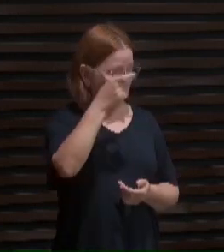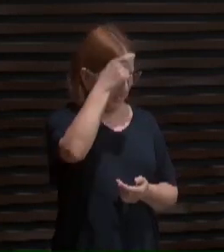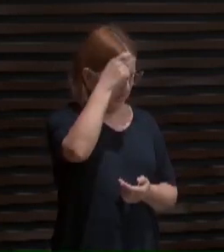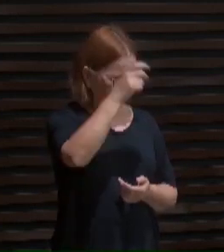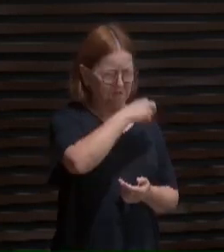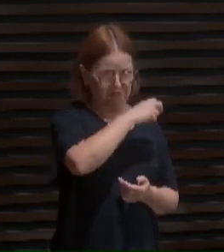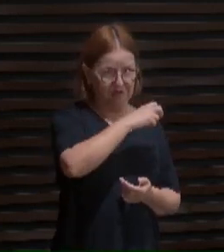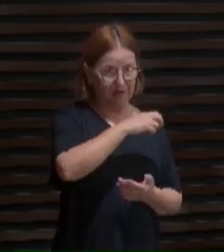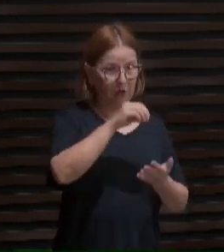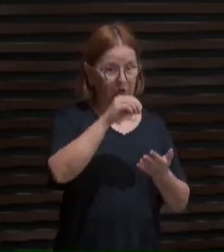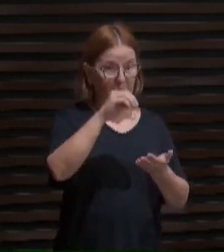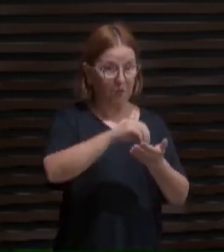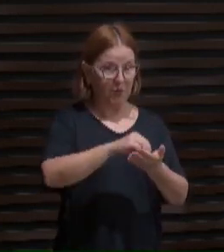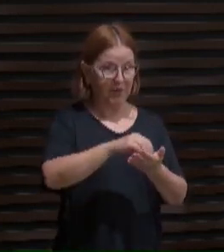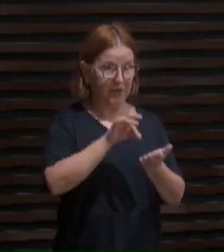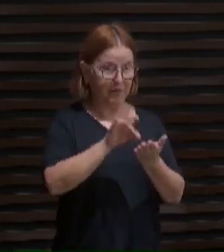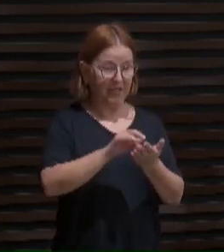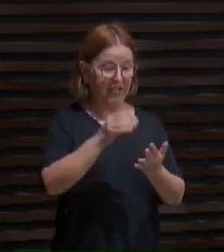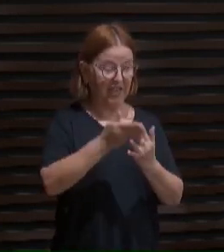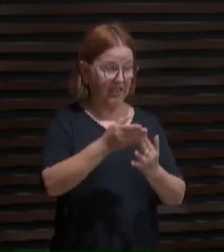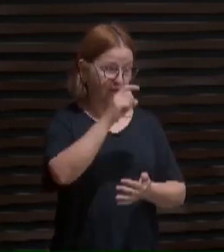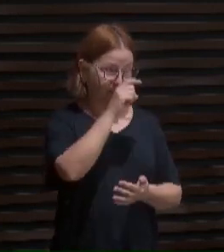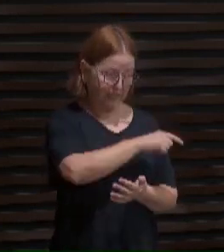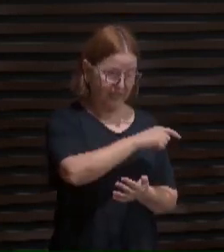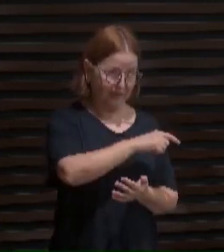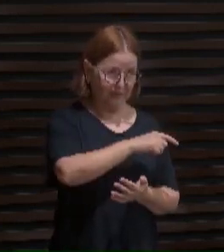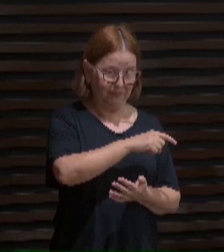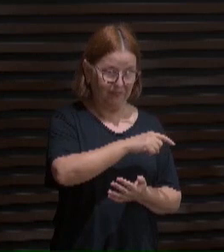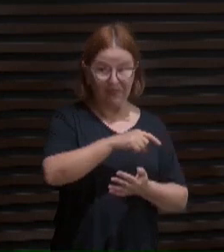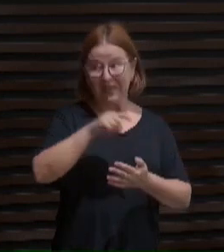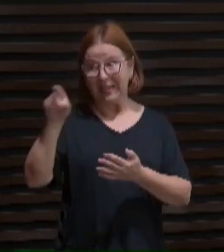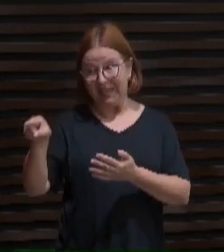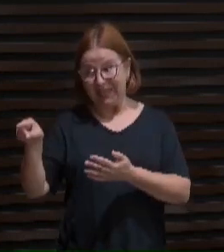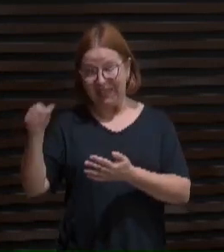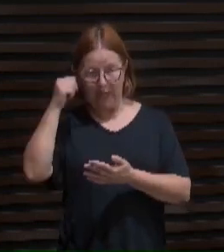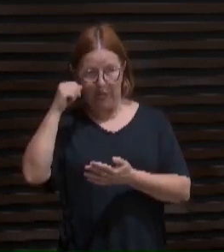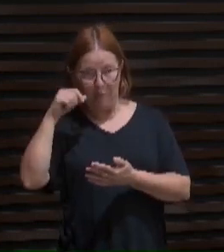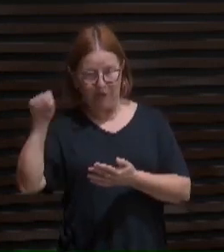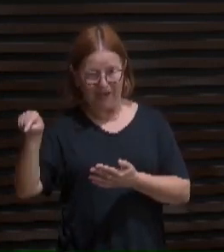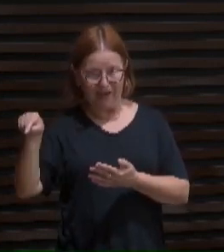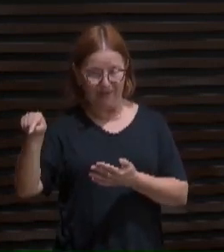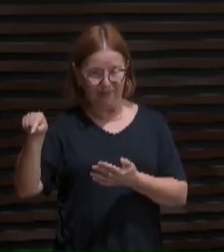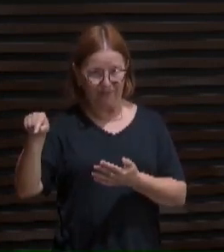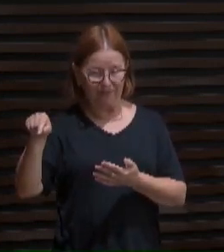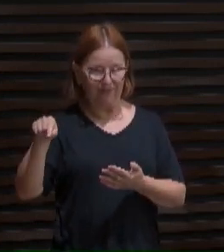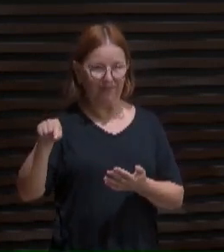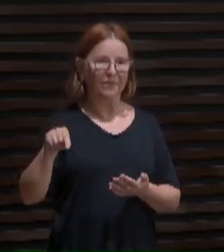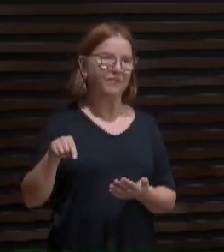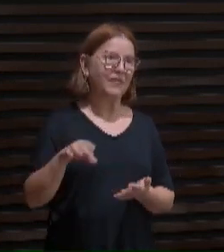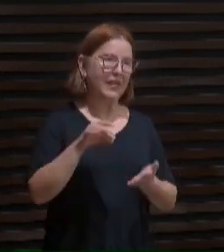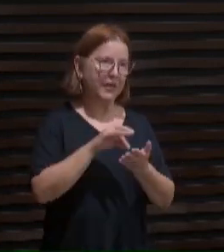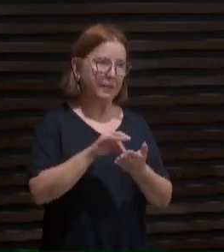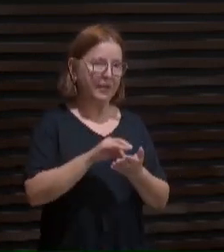uma inimizade entre ti e a mulher. Esta inimizade figadal